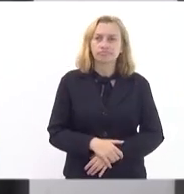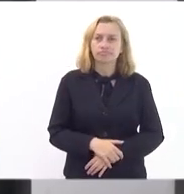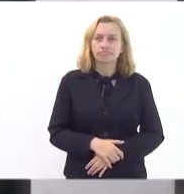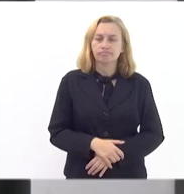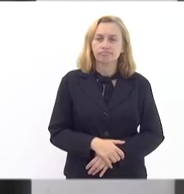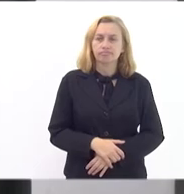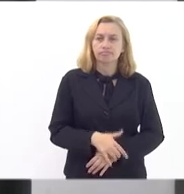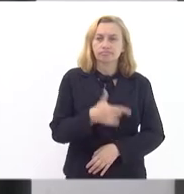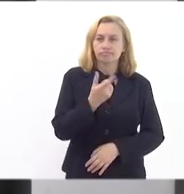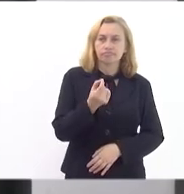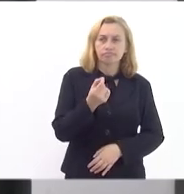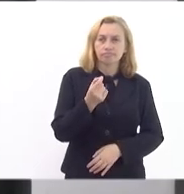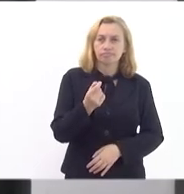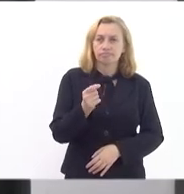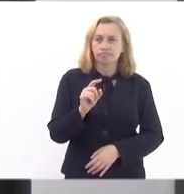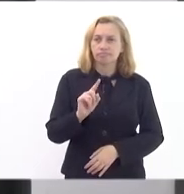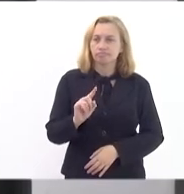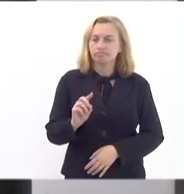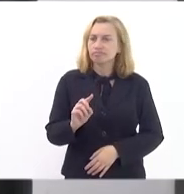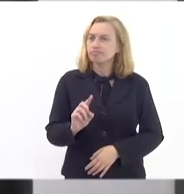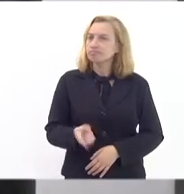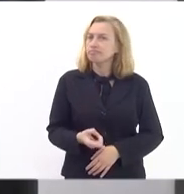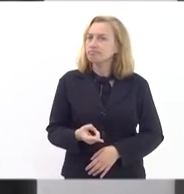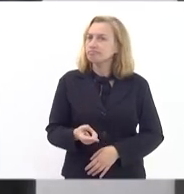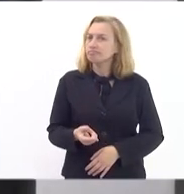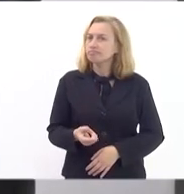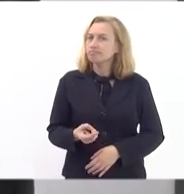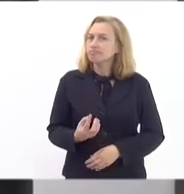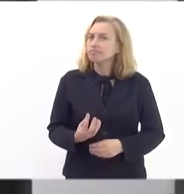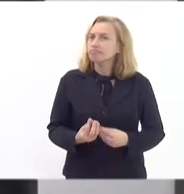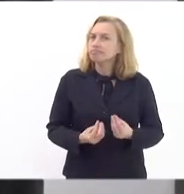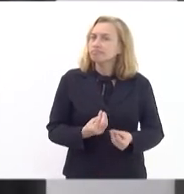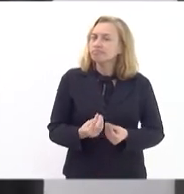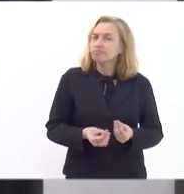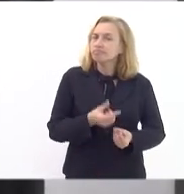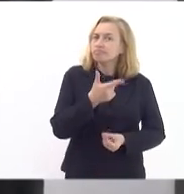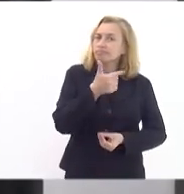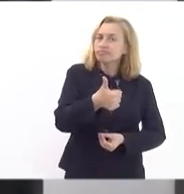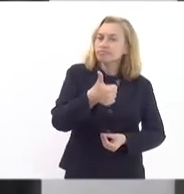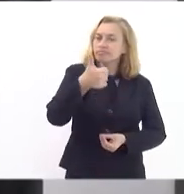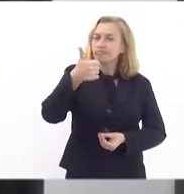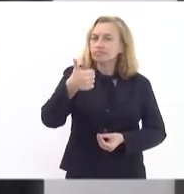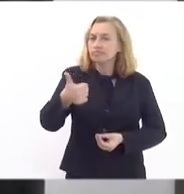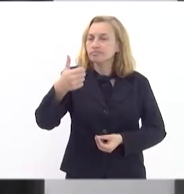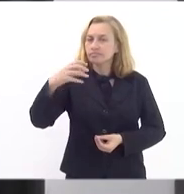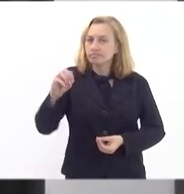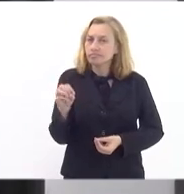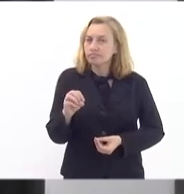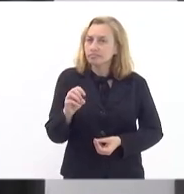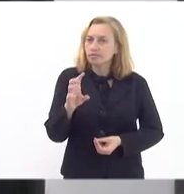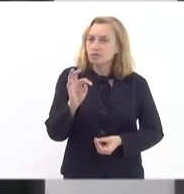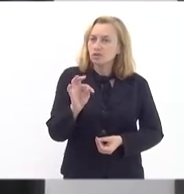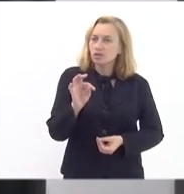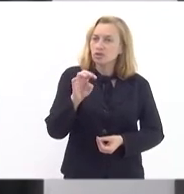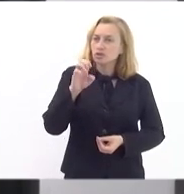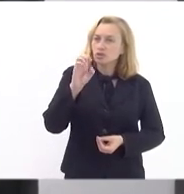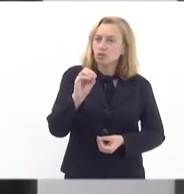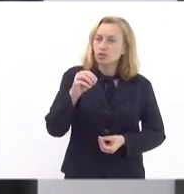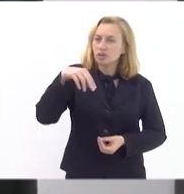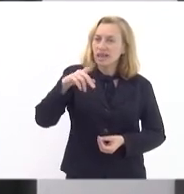em Biritinga e quer dizer como é que eu sei que 10 toneladas cada vida